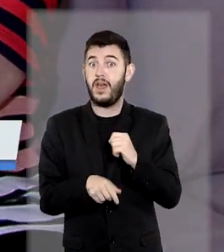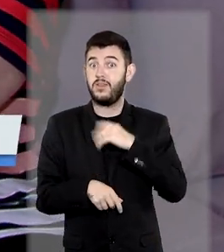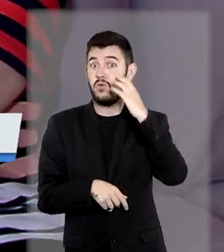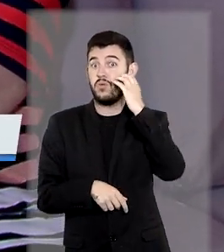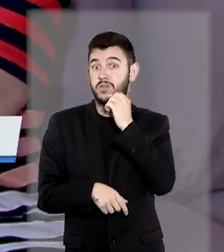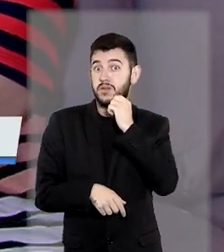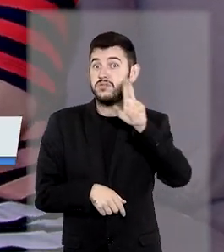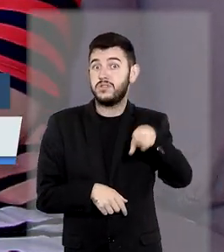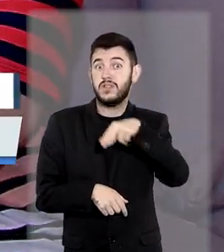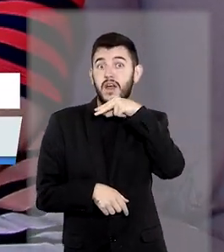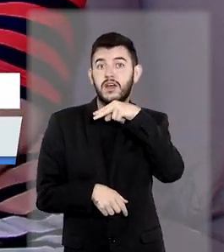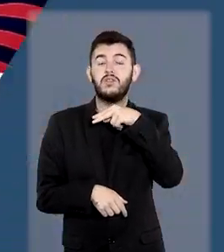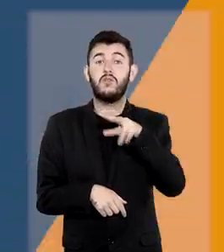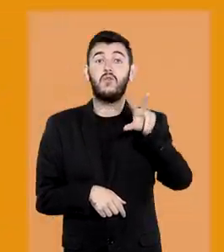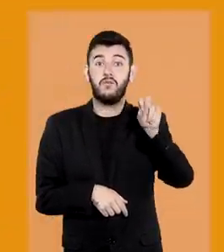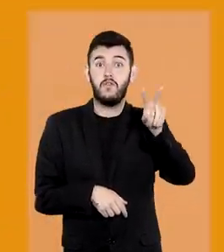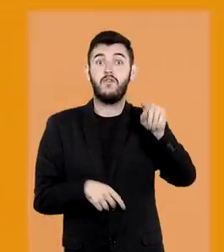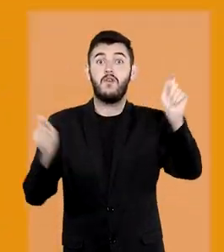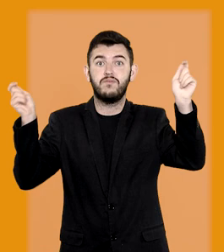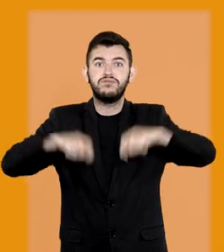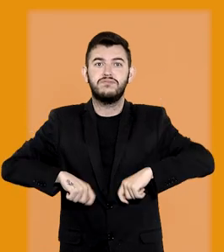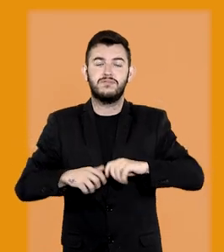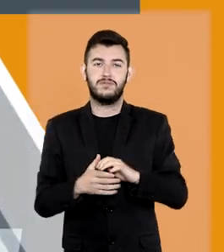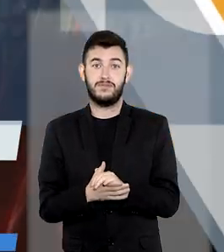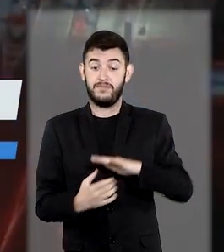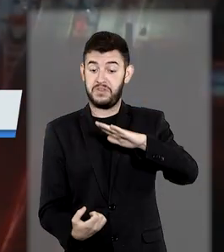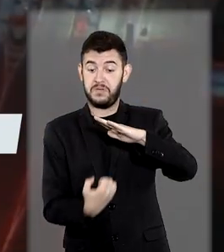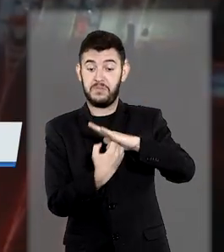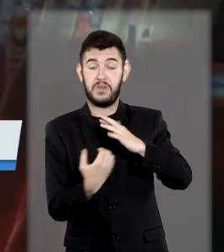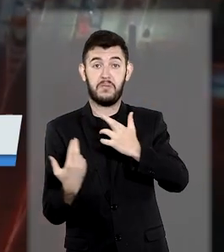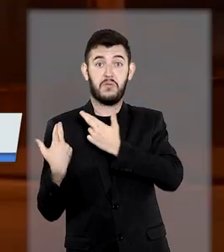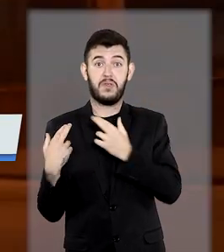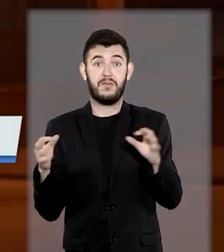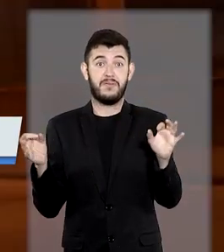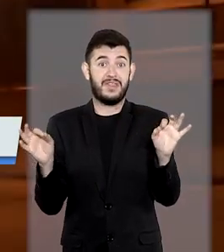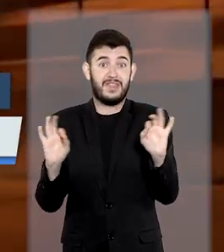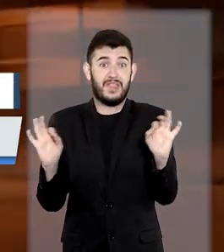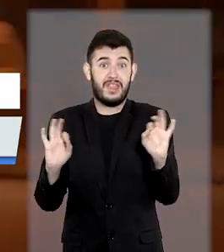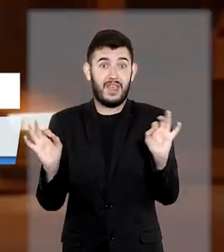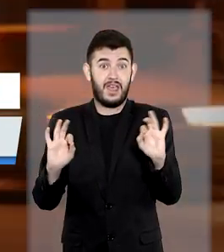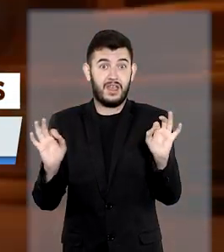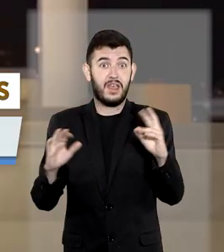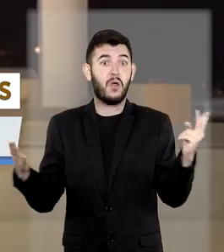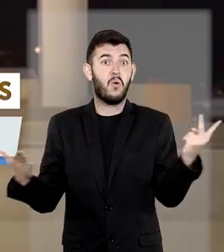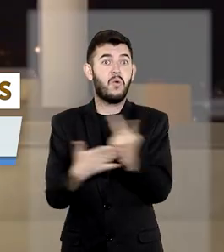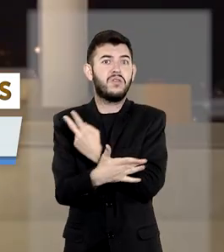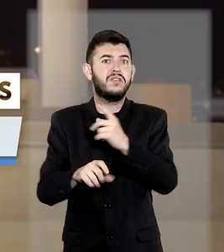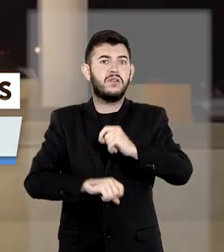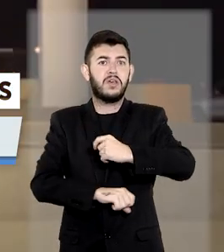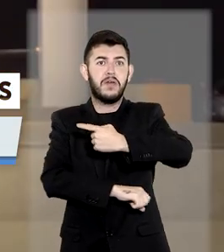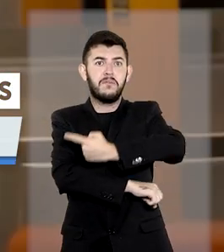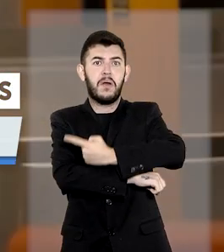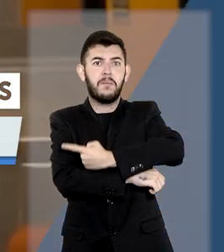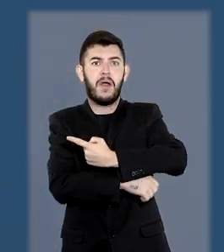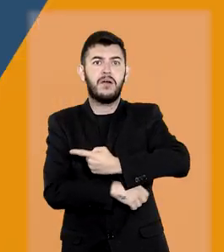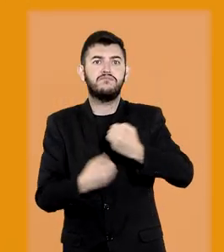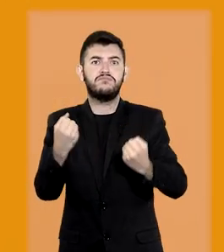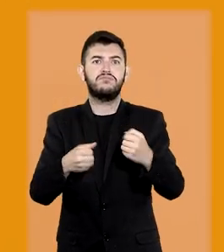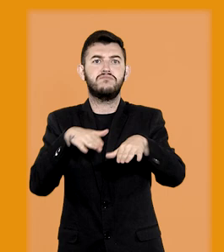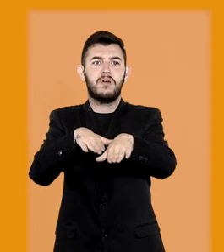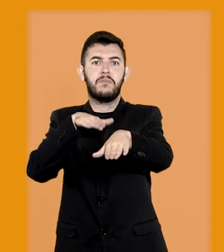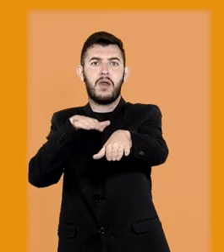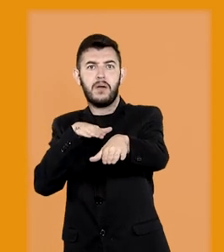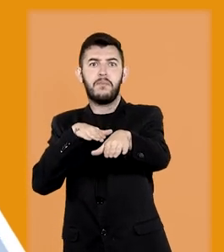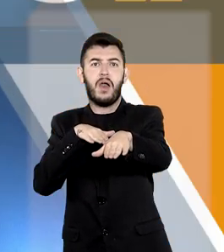de netos pelos avós. E mais, concessionária não tem responsabilidade civil por assalto cometido em fila